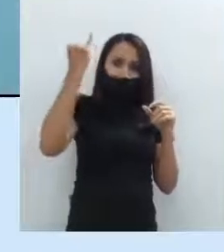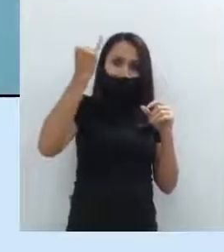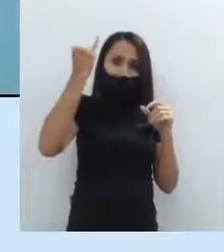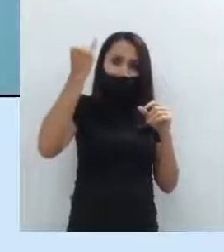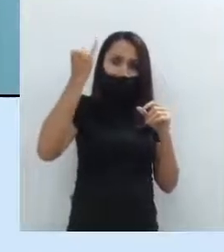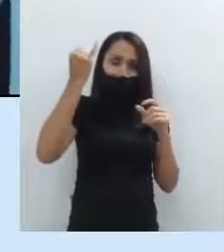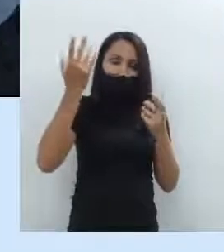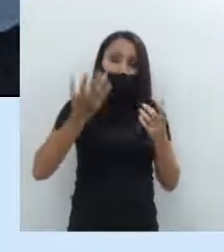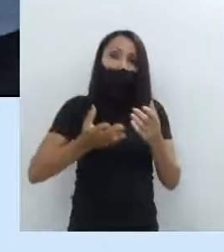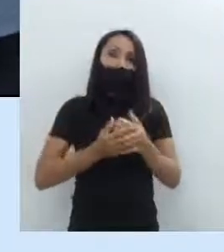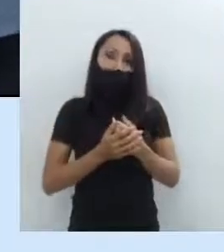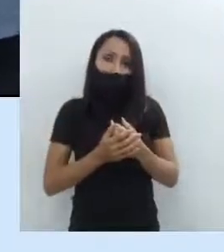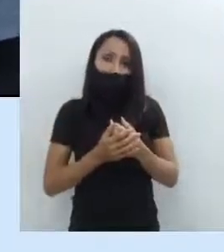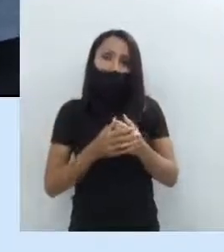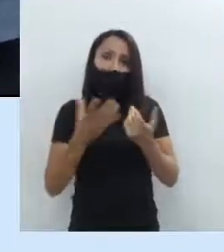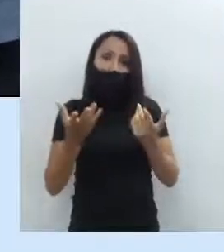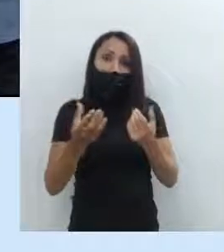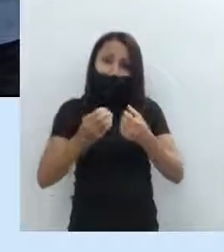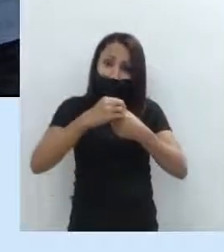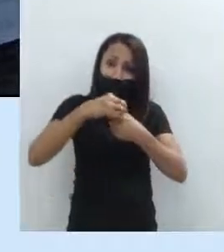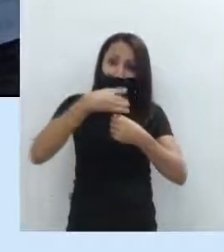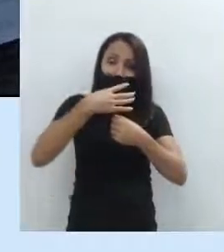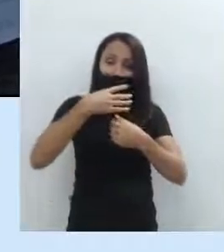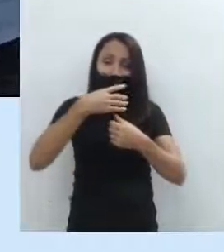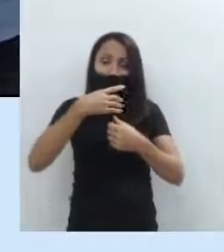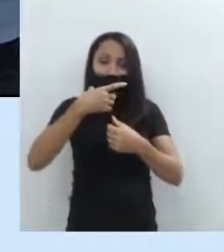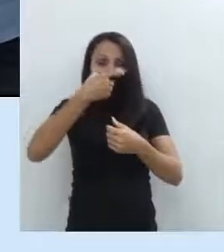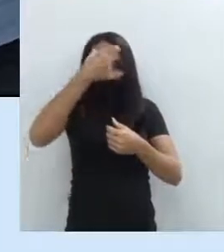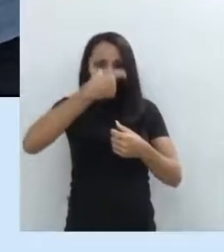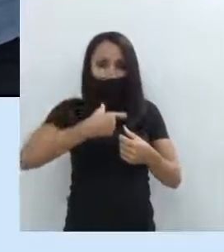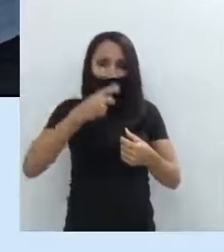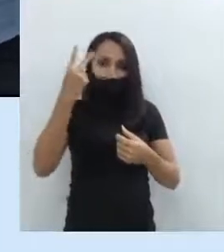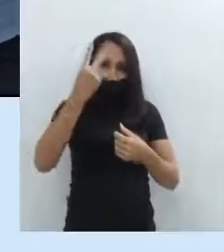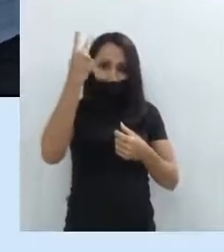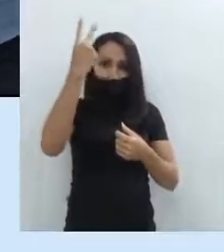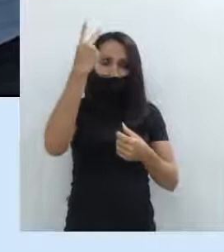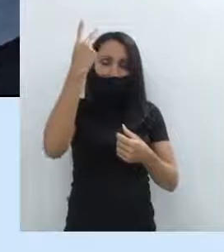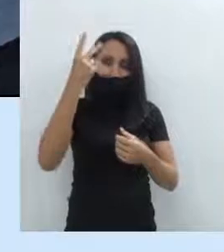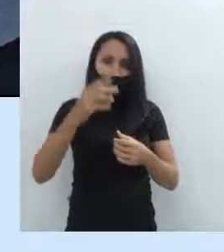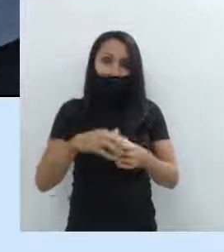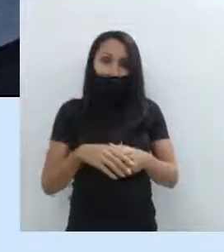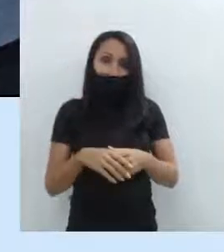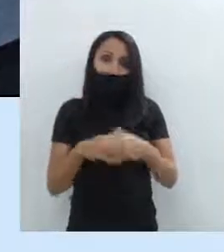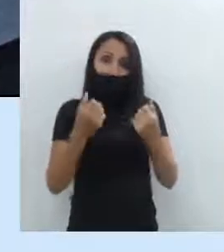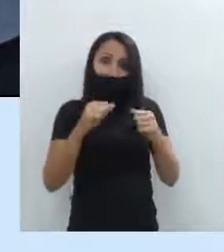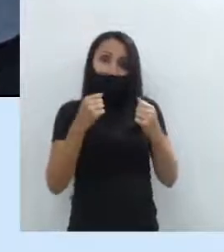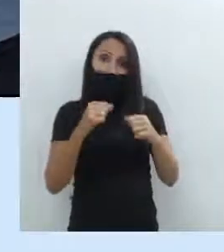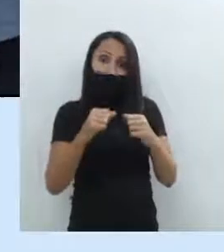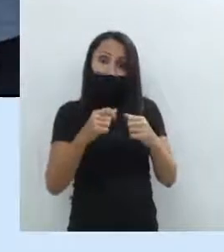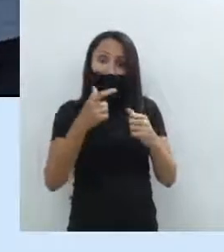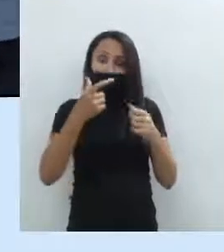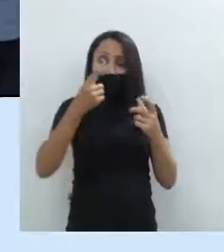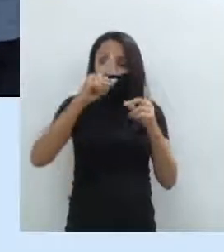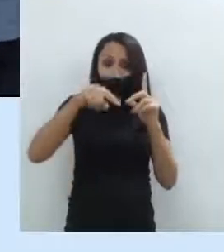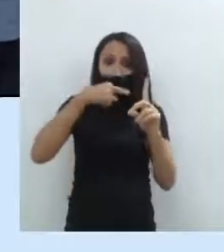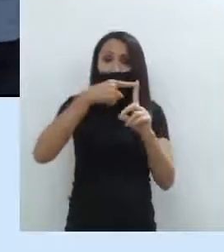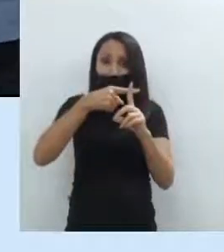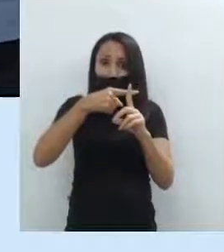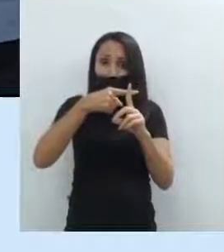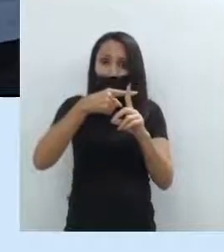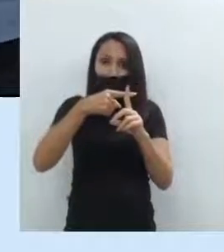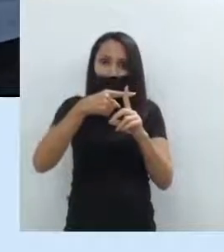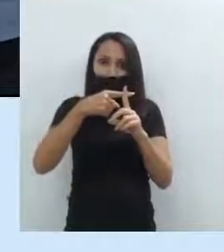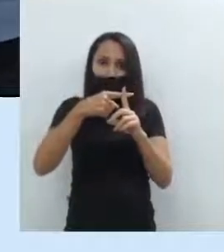nos transmitem valores. E esses valores podem ser e devem ser positivos. Se você seguir a minha